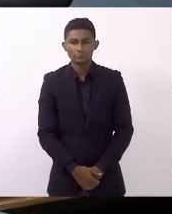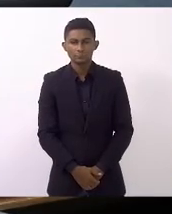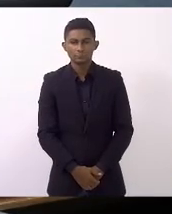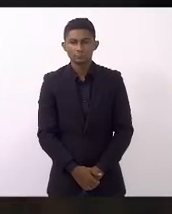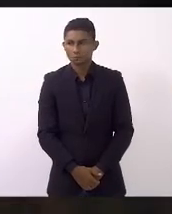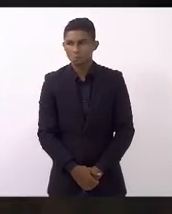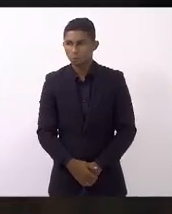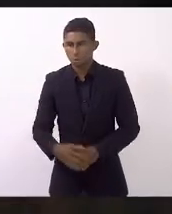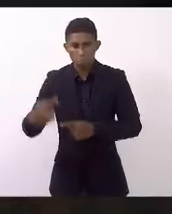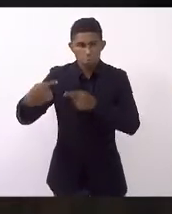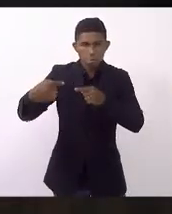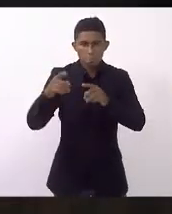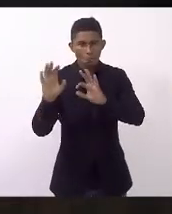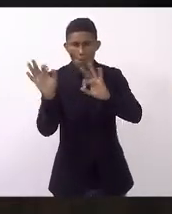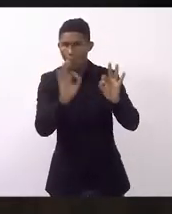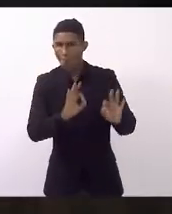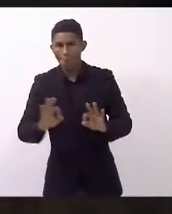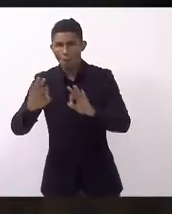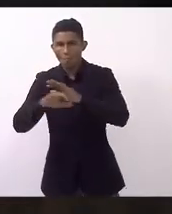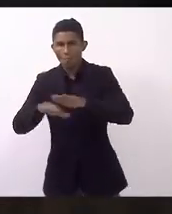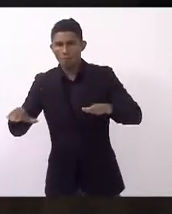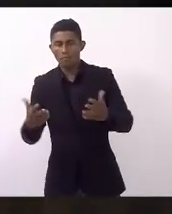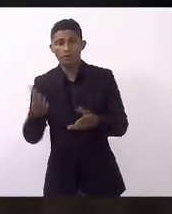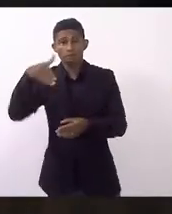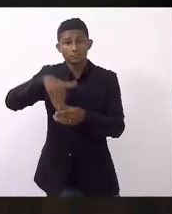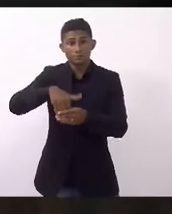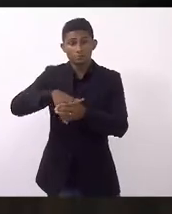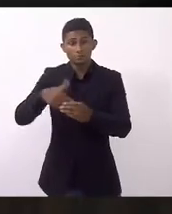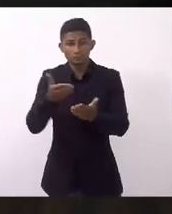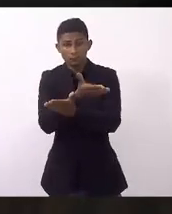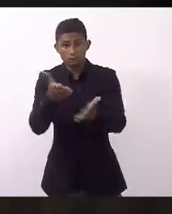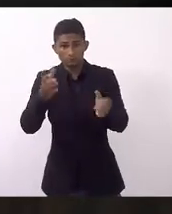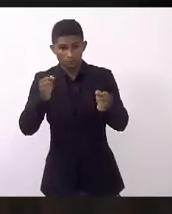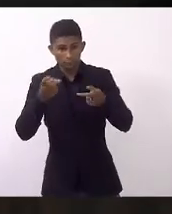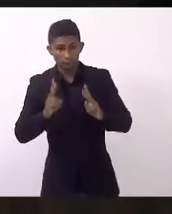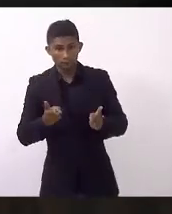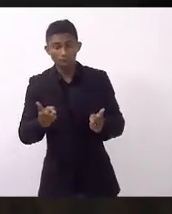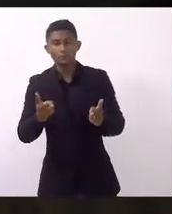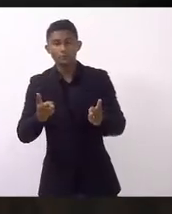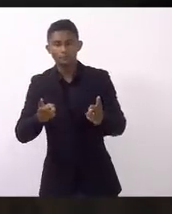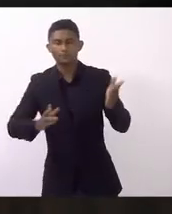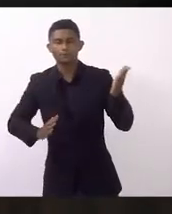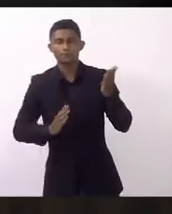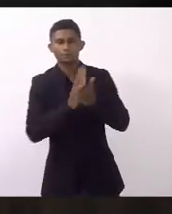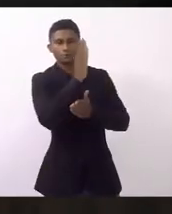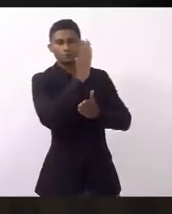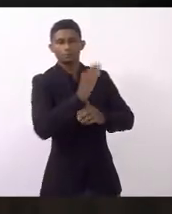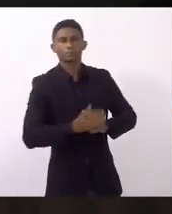Não havendo quem queira discutir, encerra a discussão em votação. Se os que aprovam, permaneçam como estão aprovados, vai à